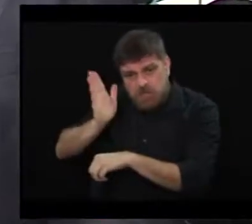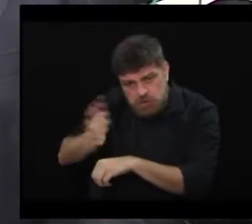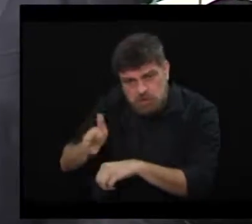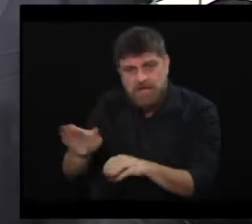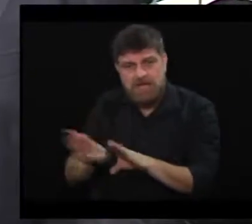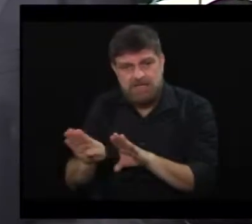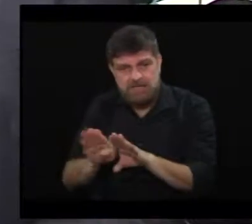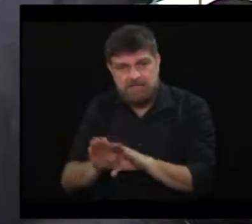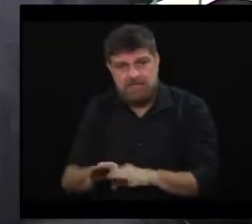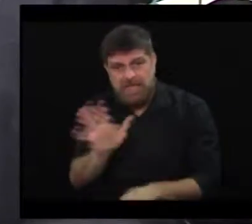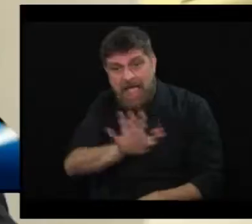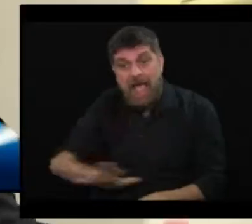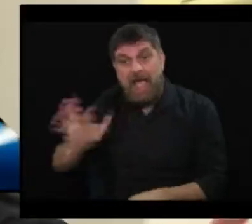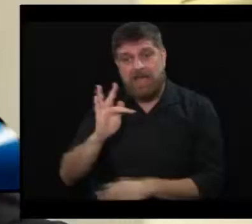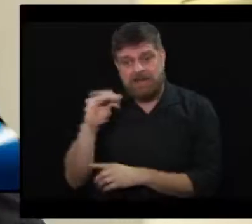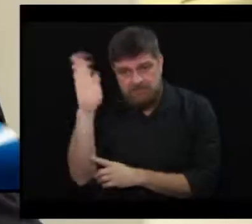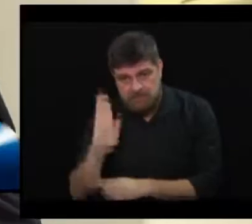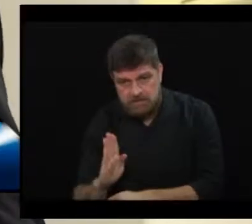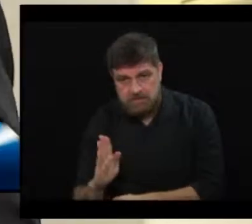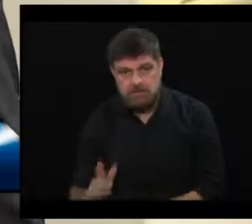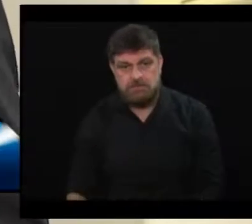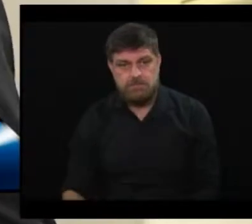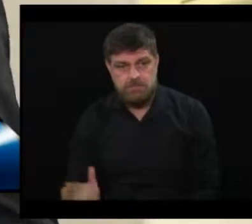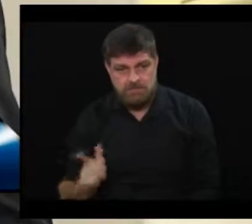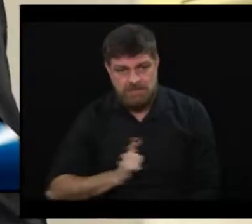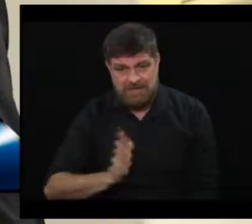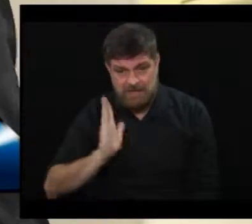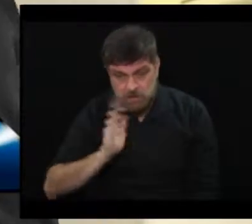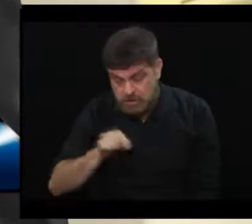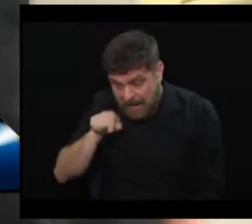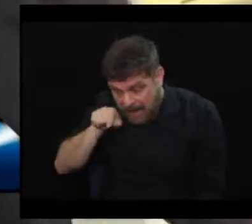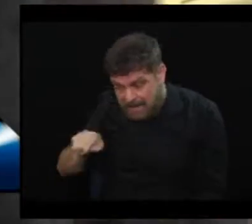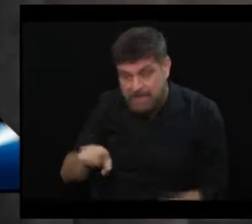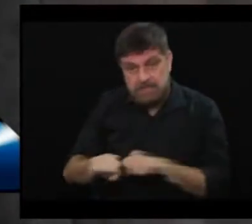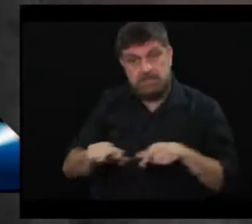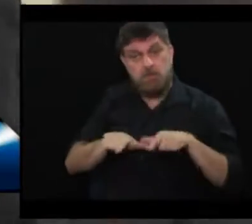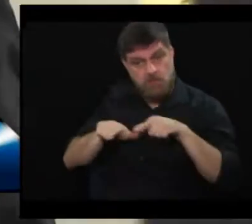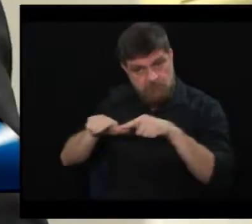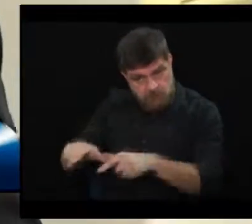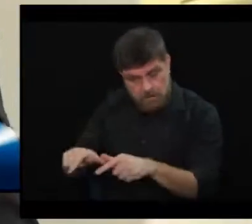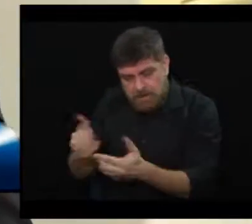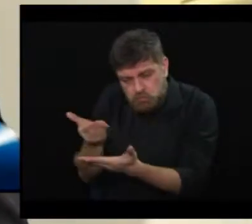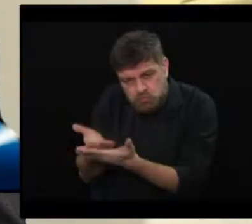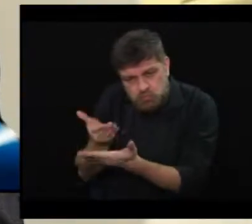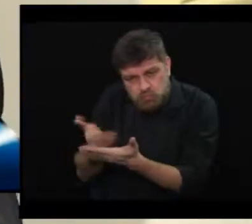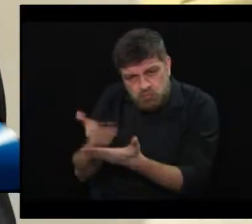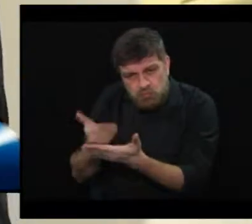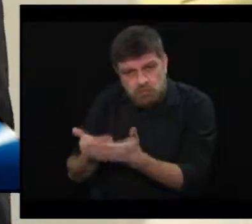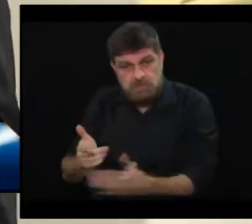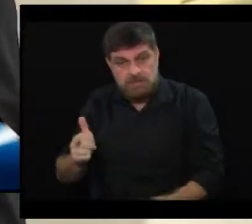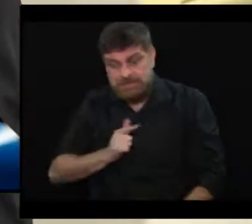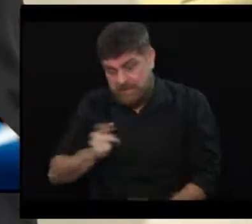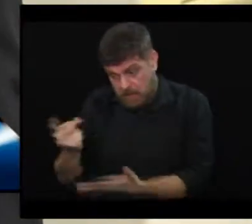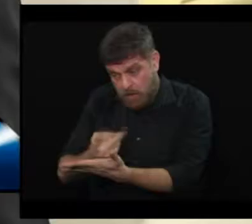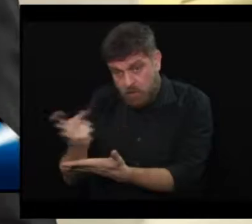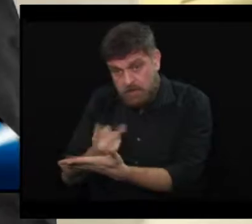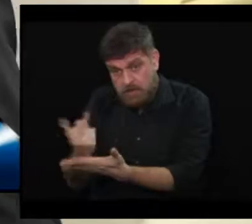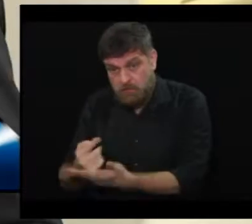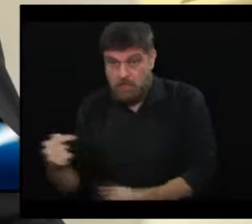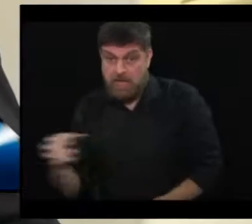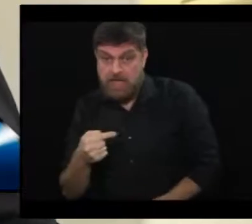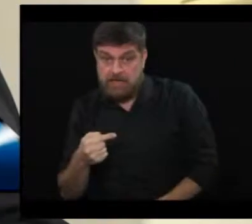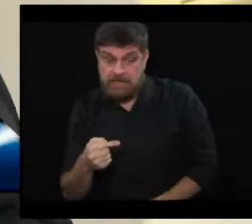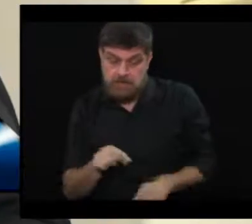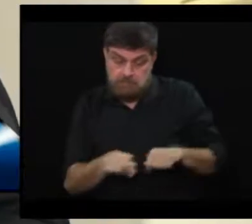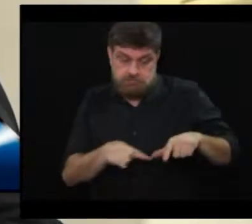por órgãos federais. Eles estudam, prova disso que eles recebem os seus diplomas e se tiver algum erro, o erro está na